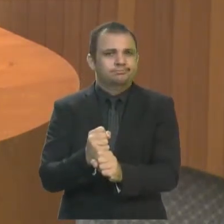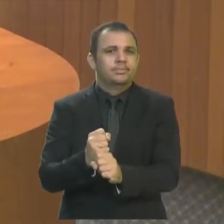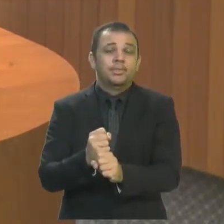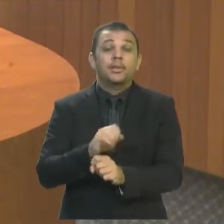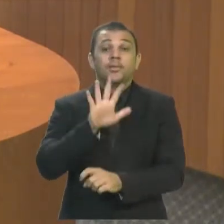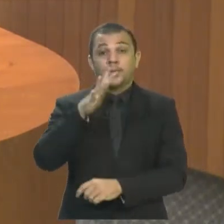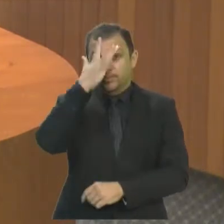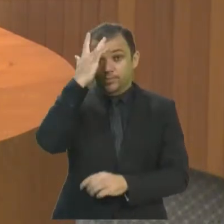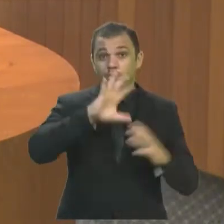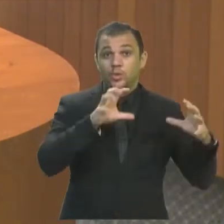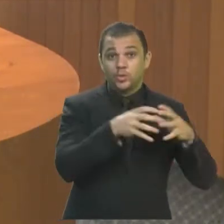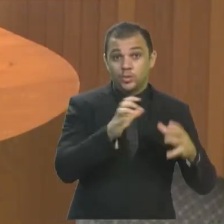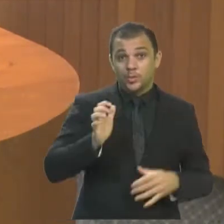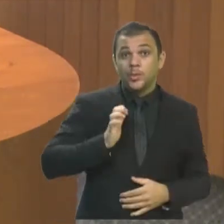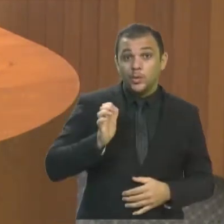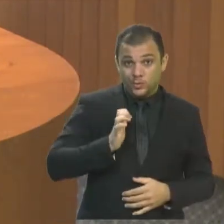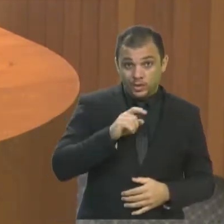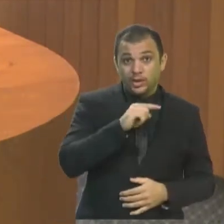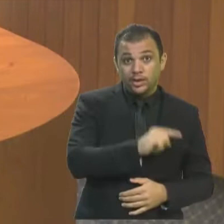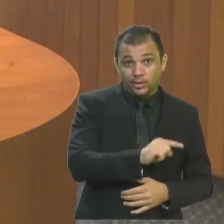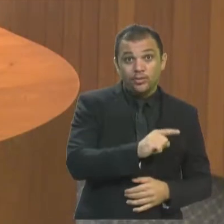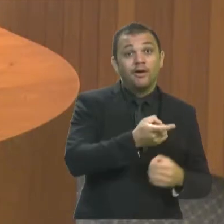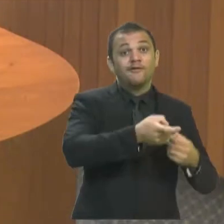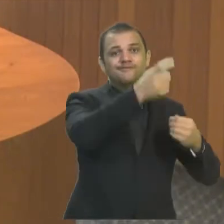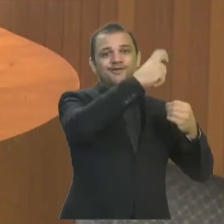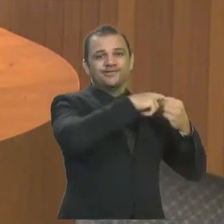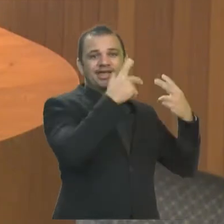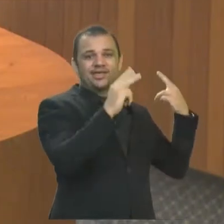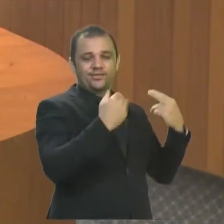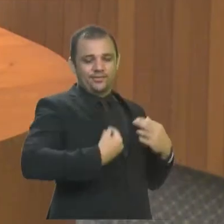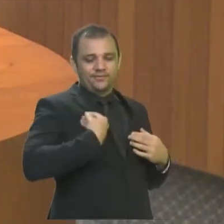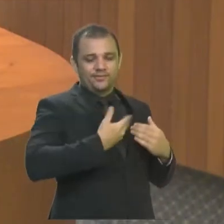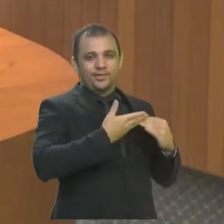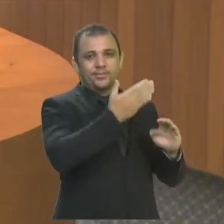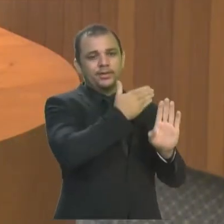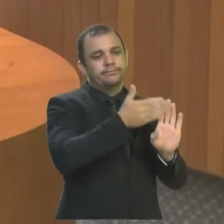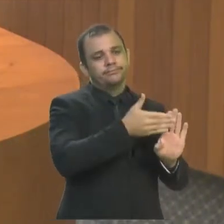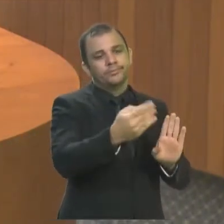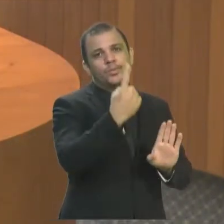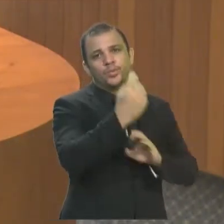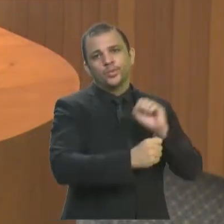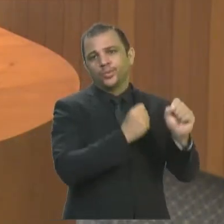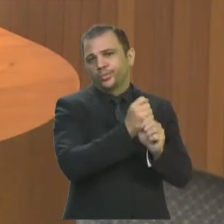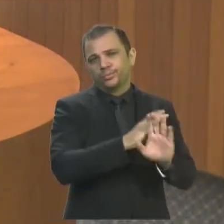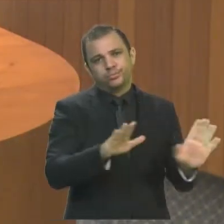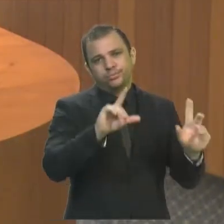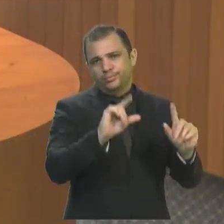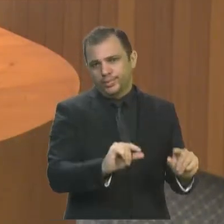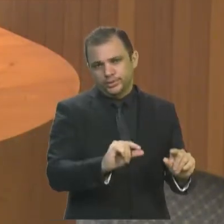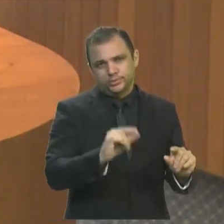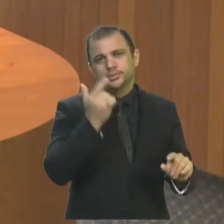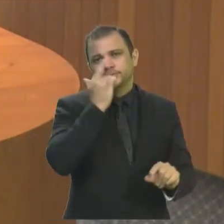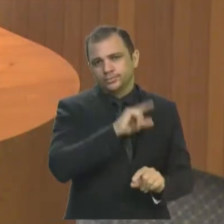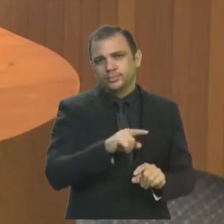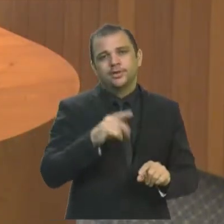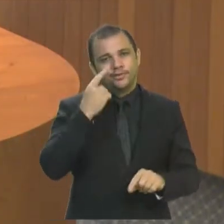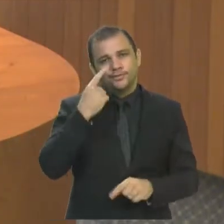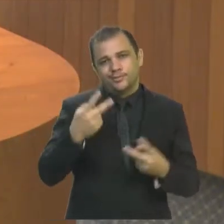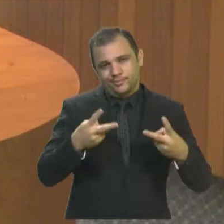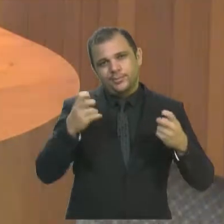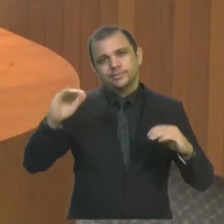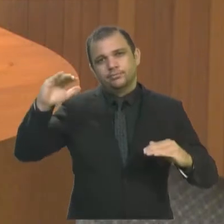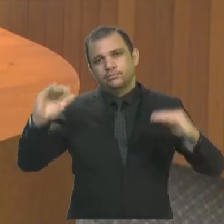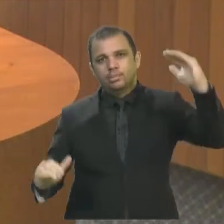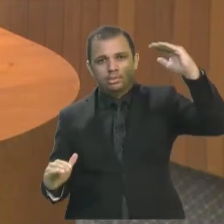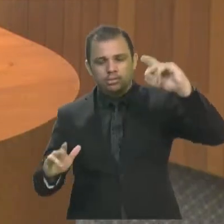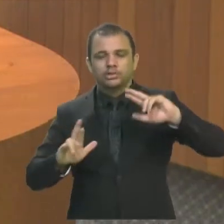a gente já tem o prenúncio da desigualdade de que há por vir. E é por isso que a gente tem ocupado essa tribuna aqui, para contar a